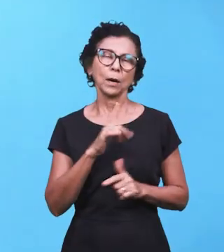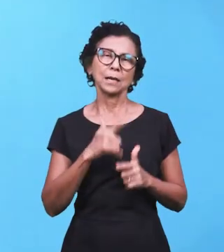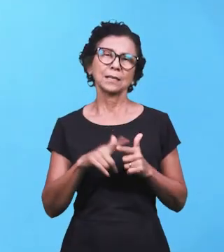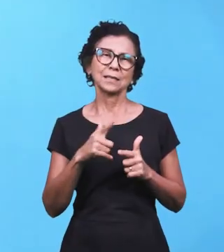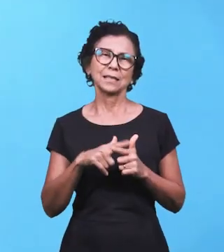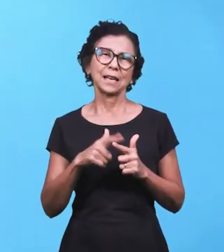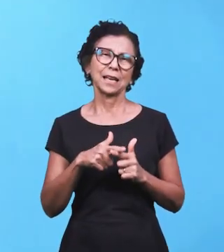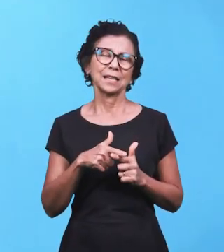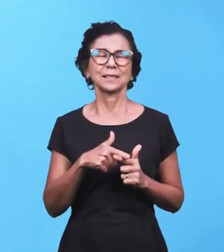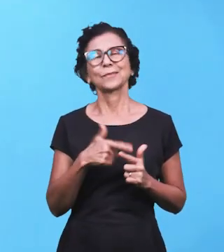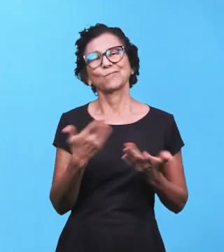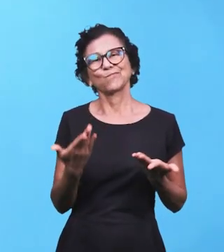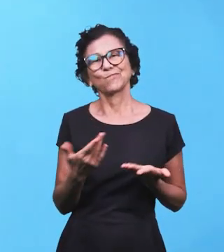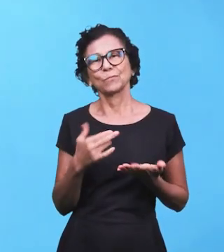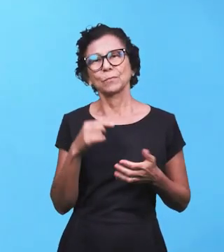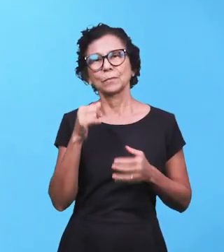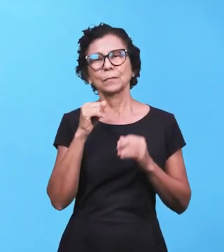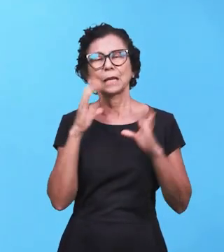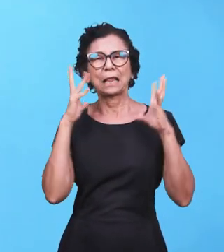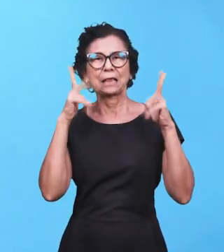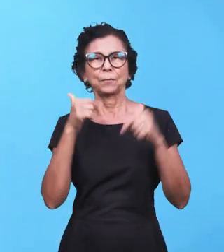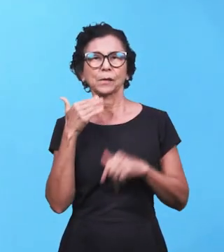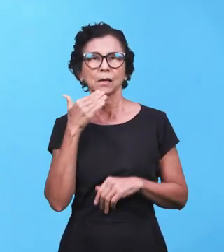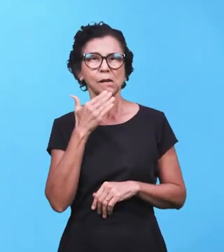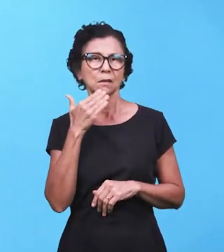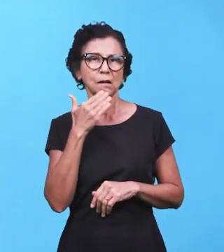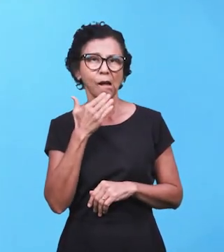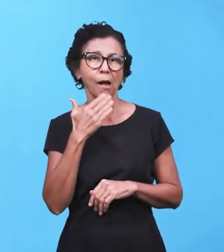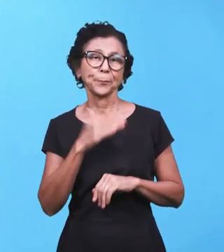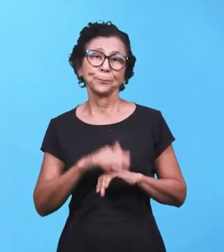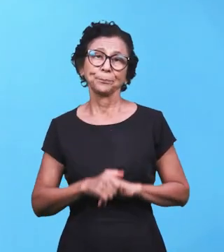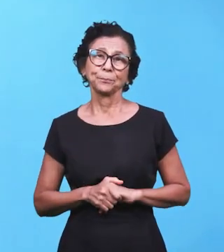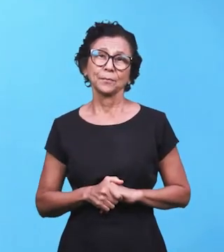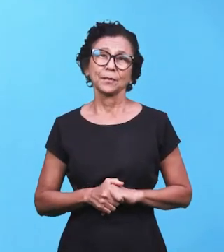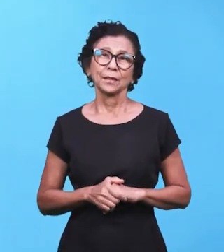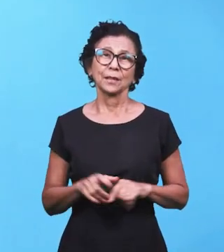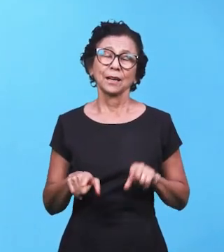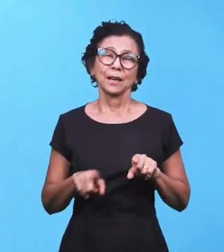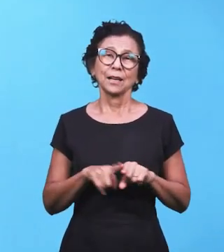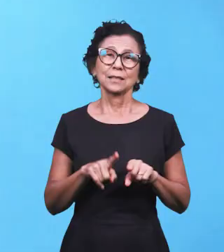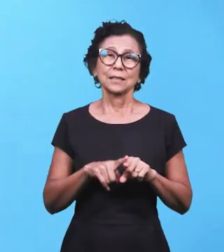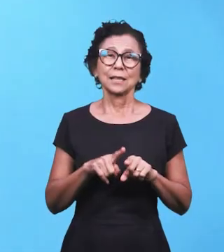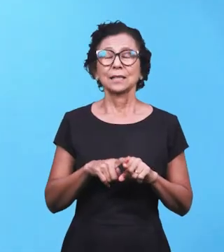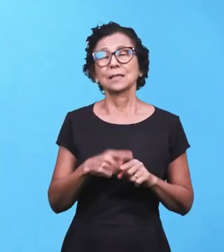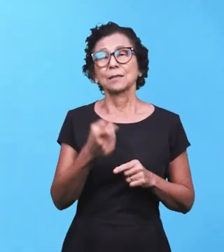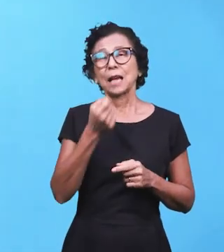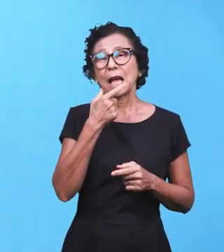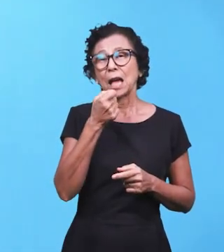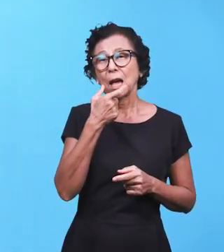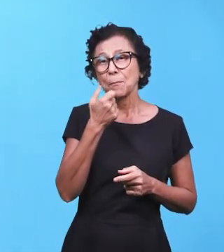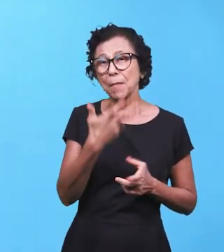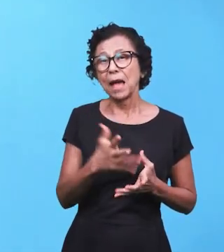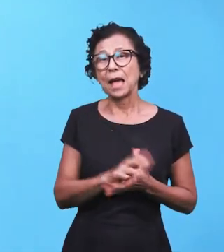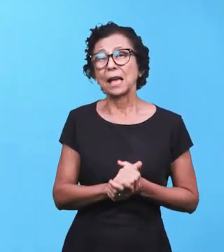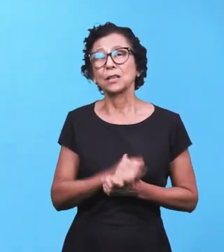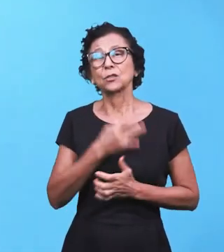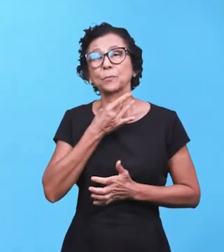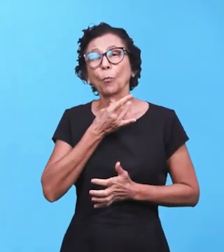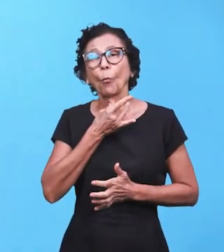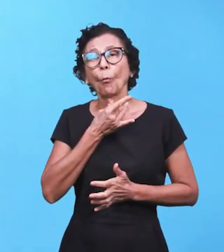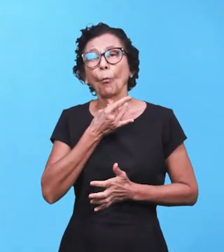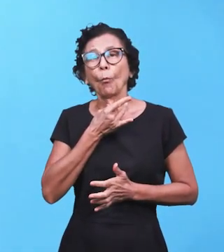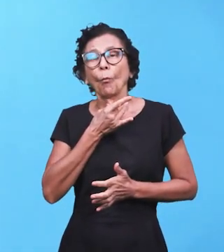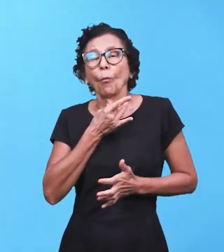higiene inadequada, boca seca, quem tem xerostomia, ou às vezes toma muito medicamento e sente a boca muito